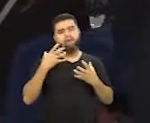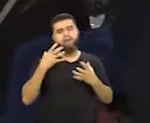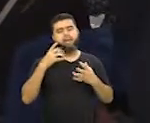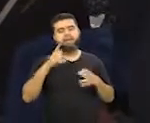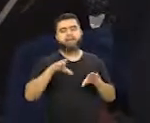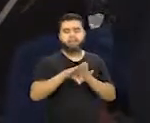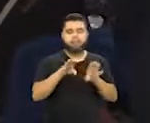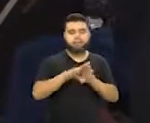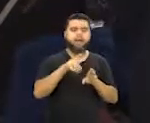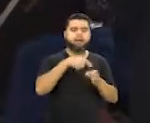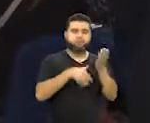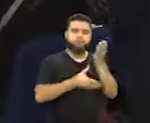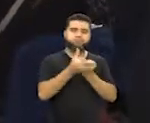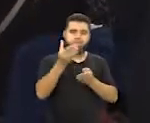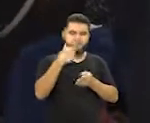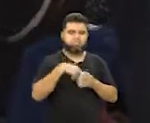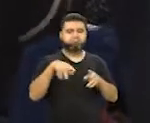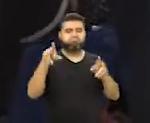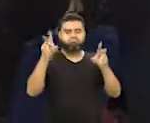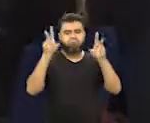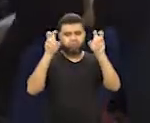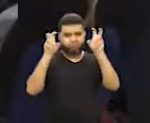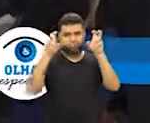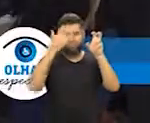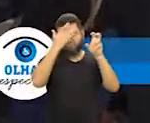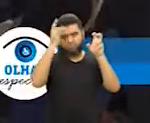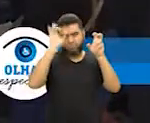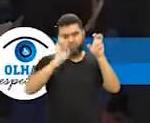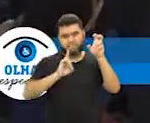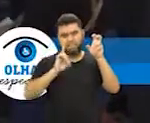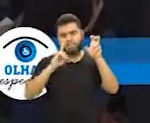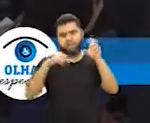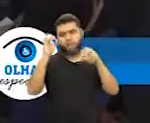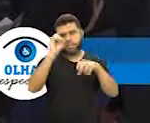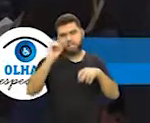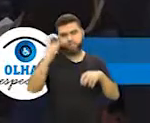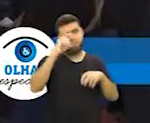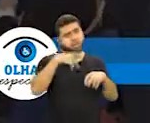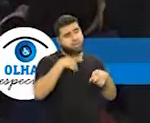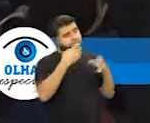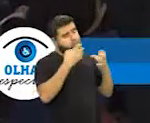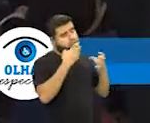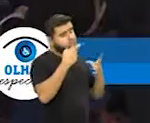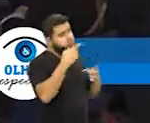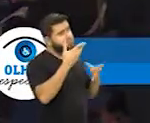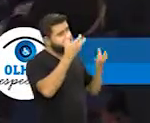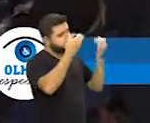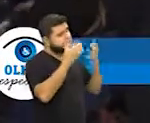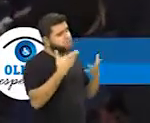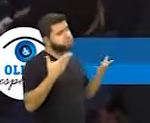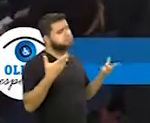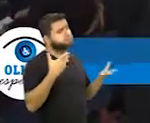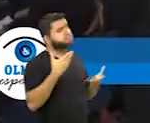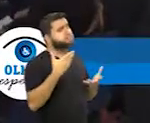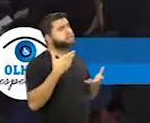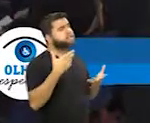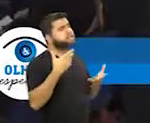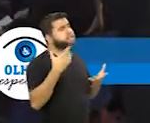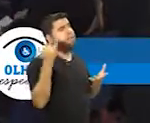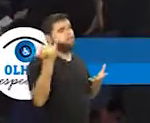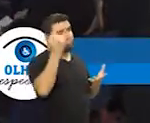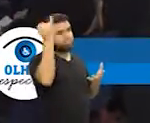Conselho Municipal para Assuntos da Pessoa com Deficiência de Osasco. E eu gostaria, Bernadette, que você falasse para a